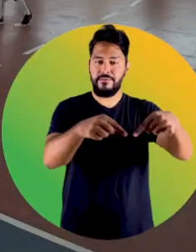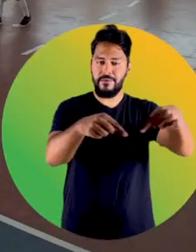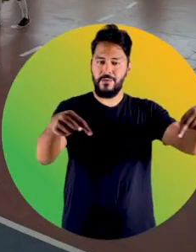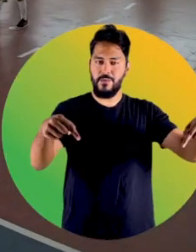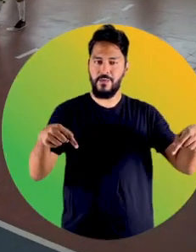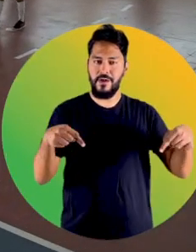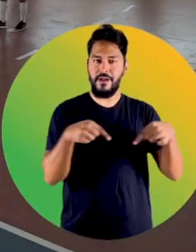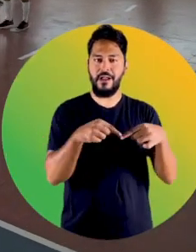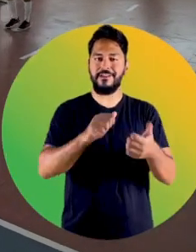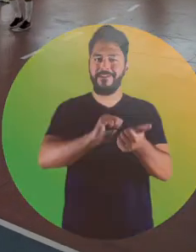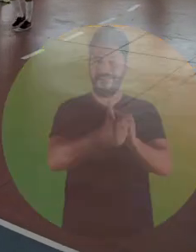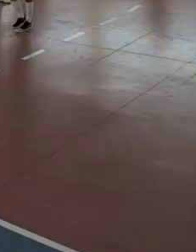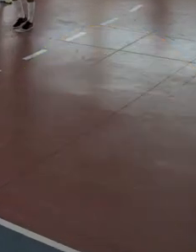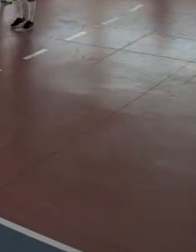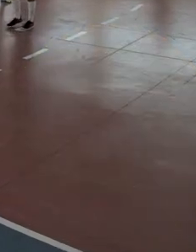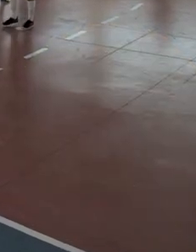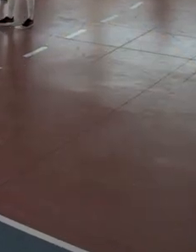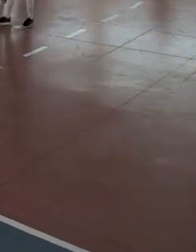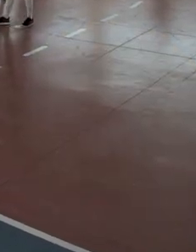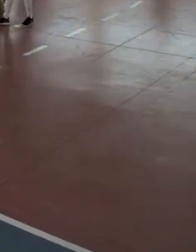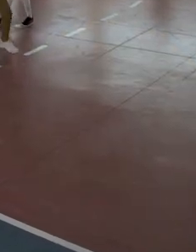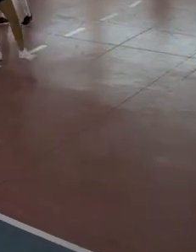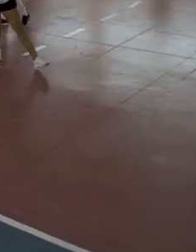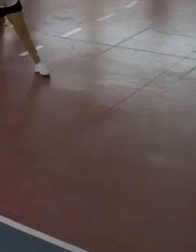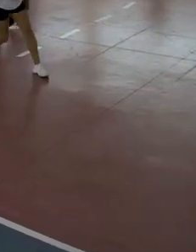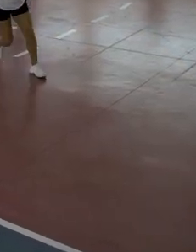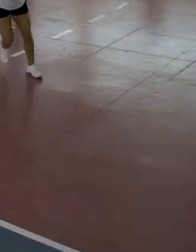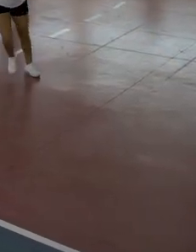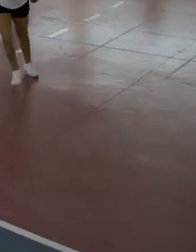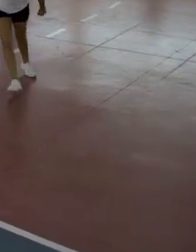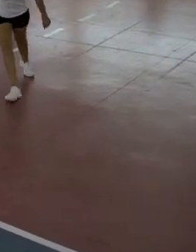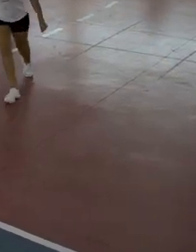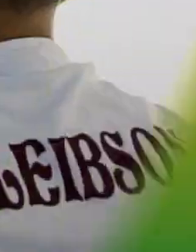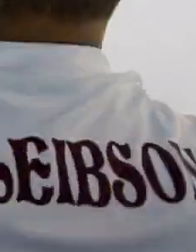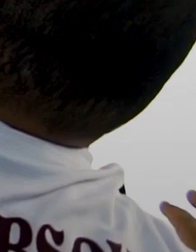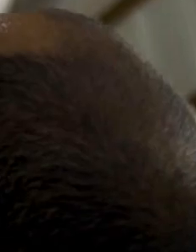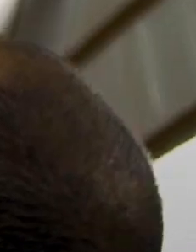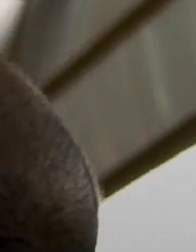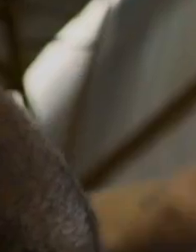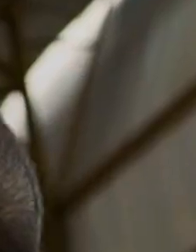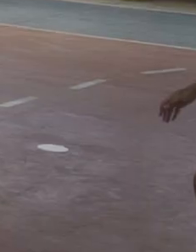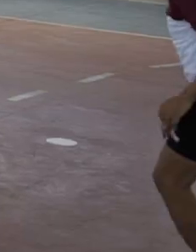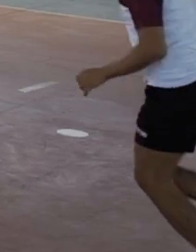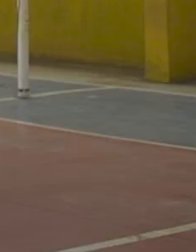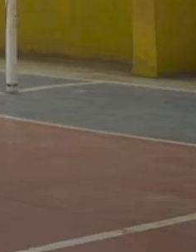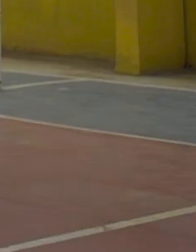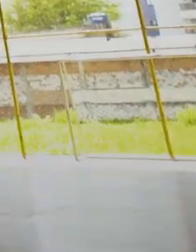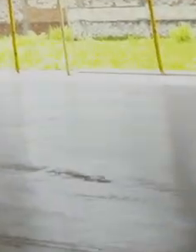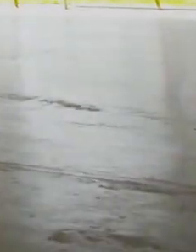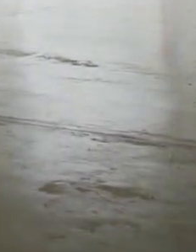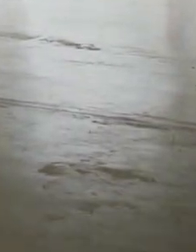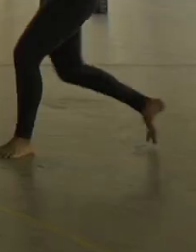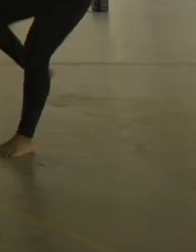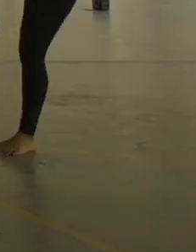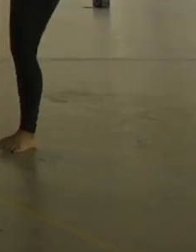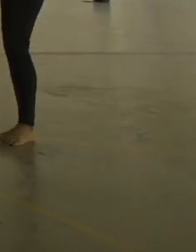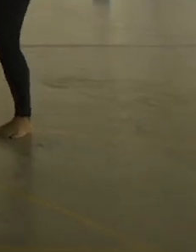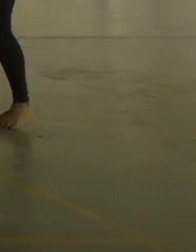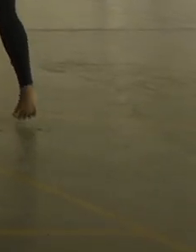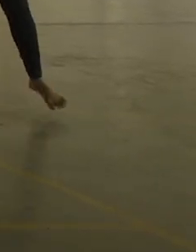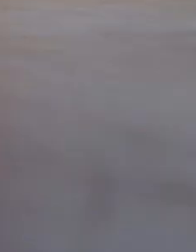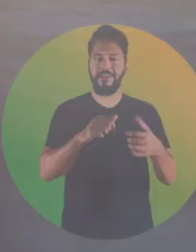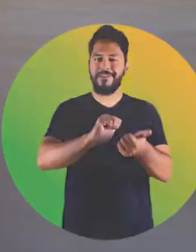Quadra é vida. Quatro cenas na mesma quadra com atividades diferentes. Jovens jogam vôlei, futebol, fazem